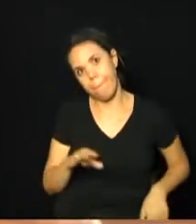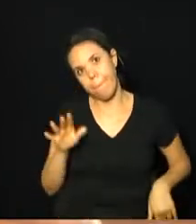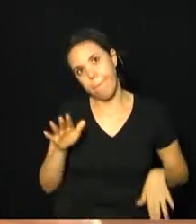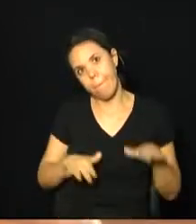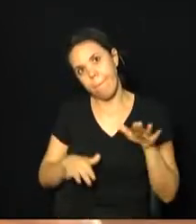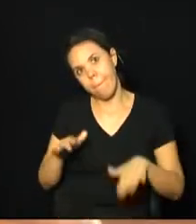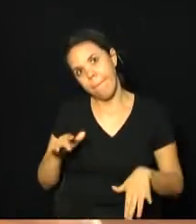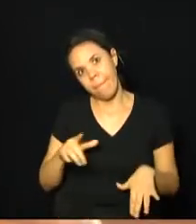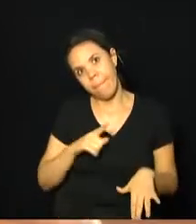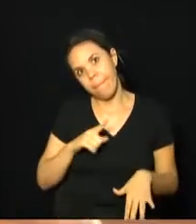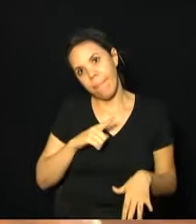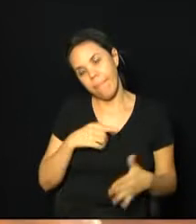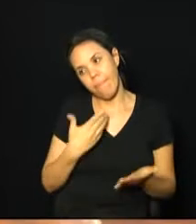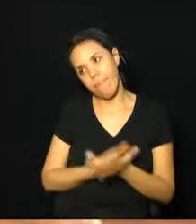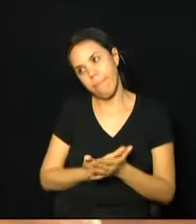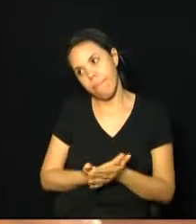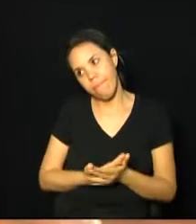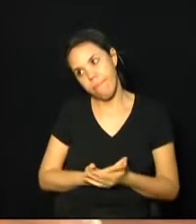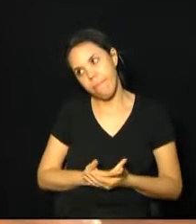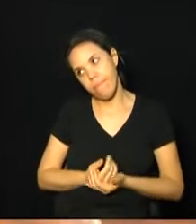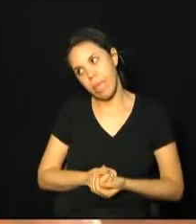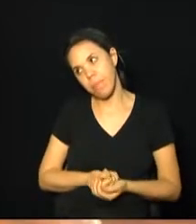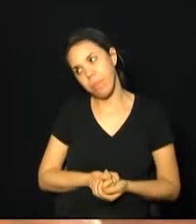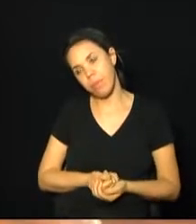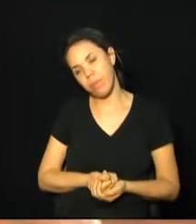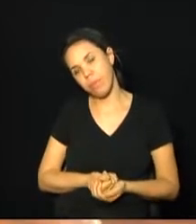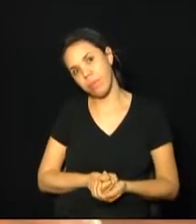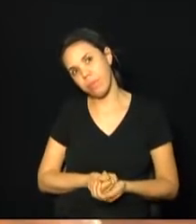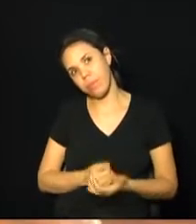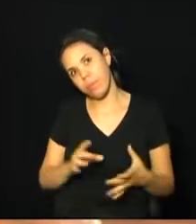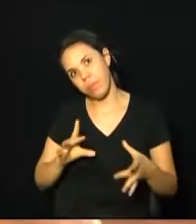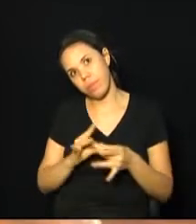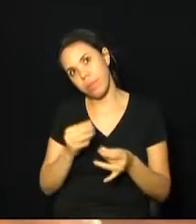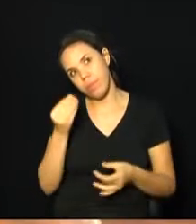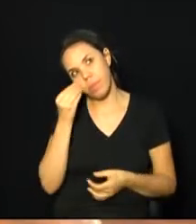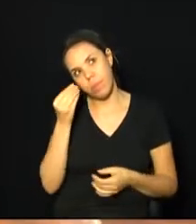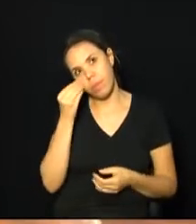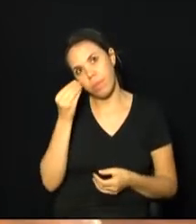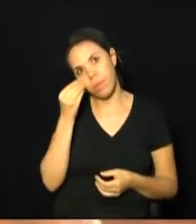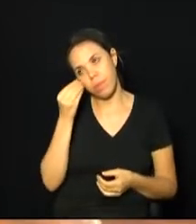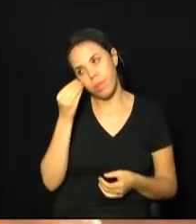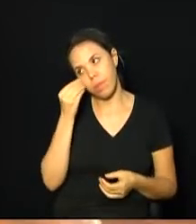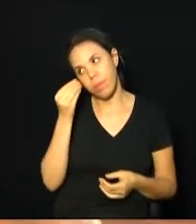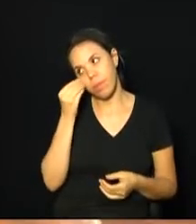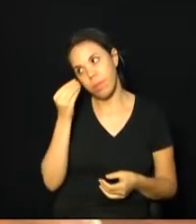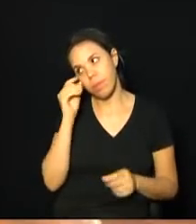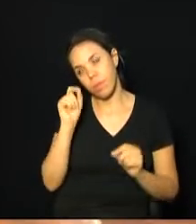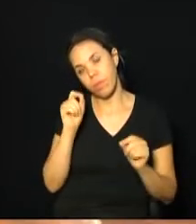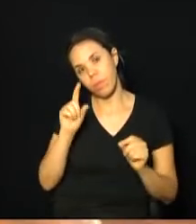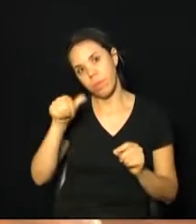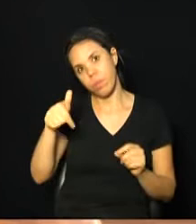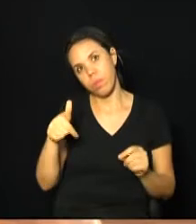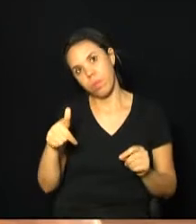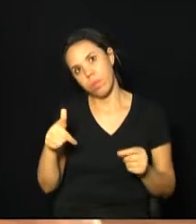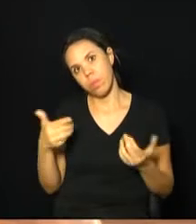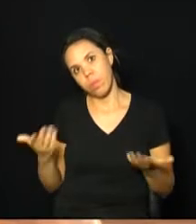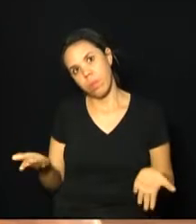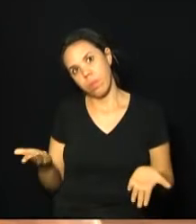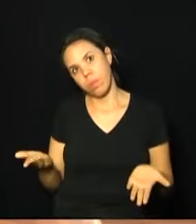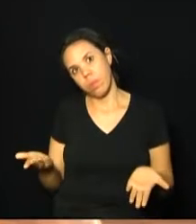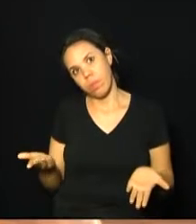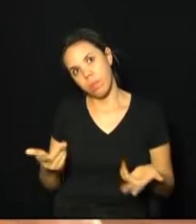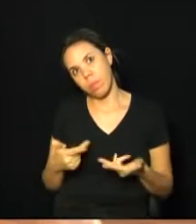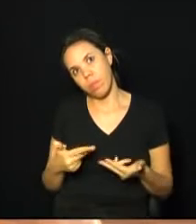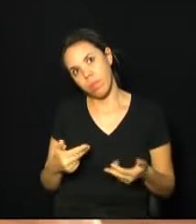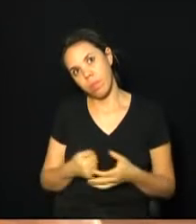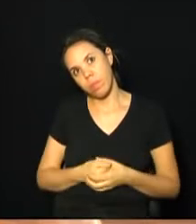vezes a gente até tenta fazer uma parceria, mas o que vem do outro lado já é uma